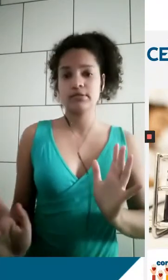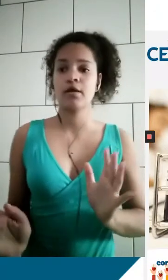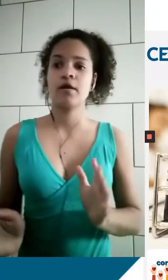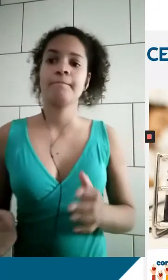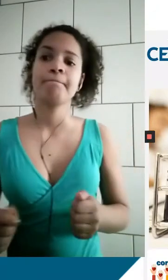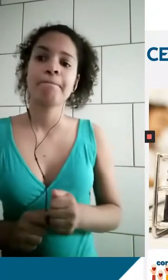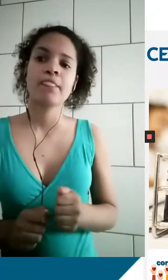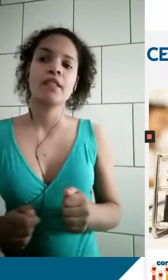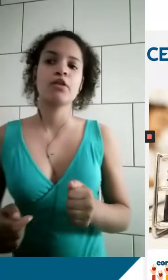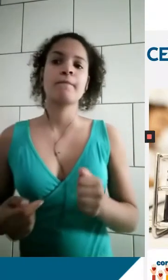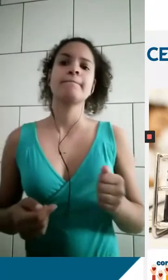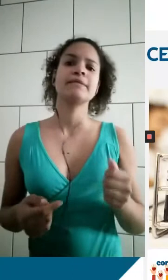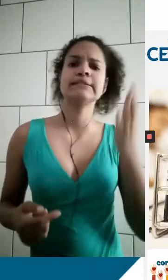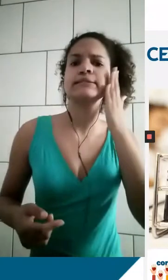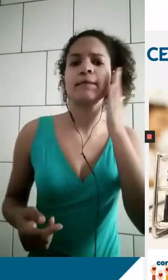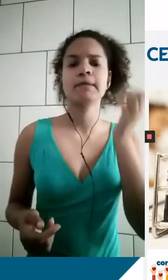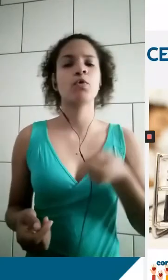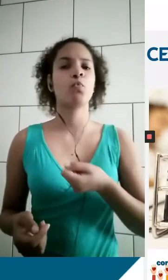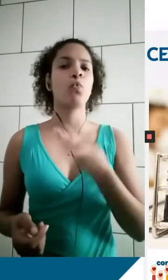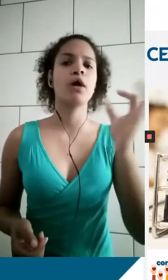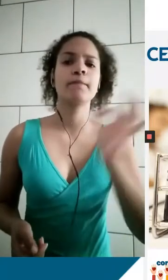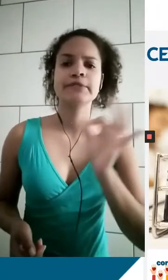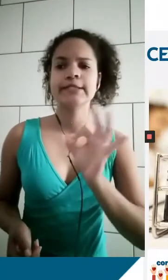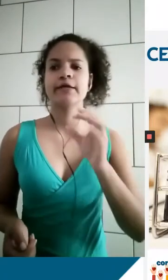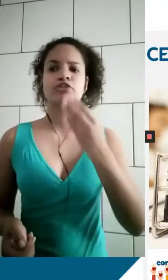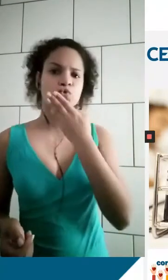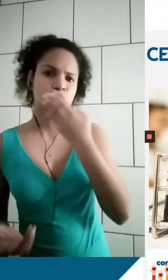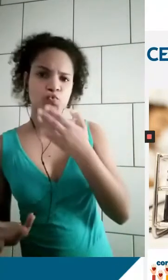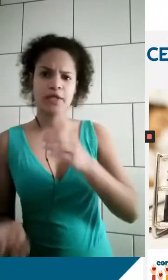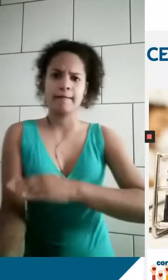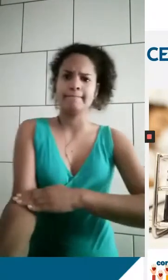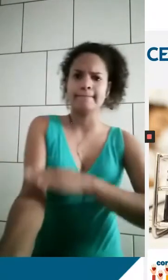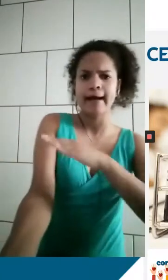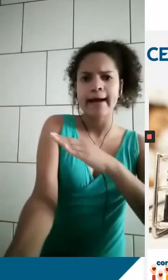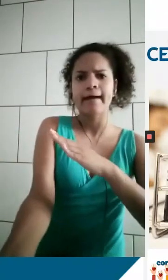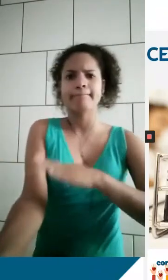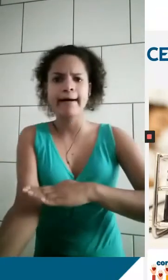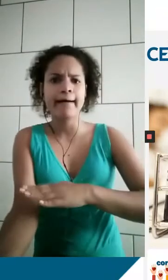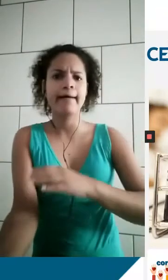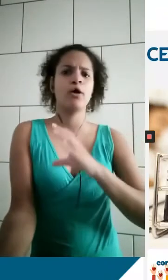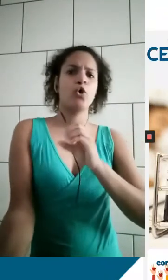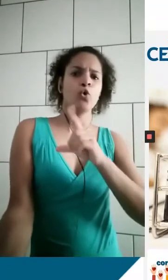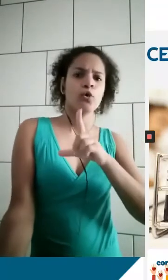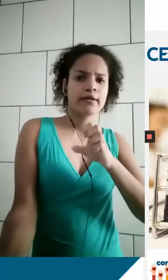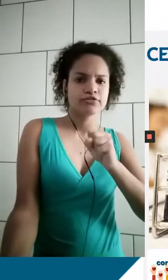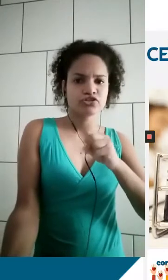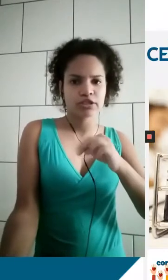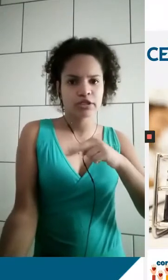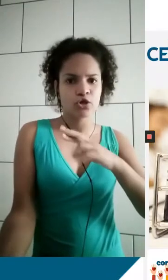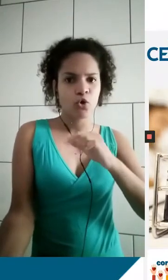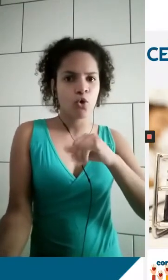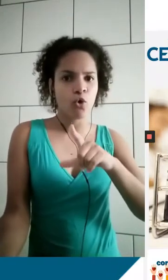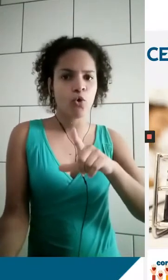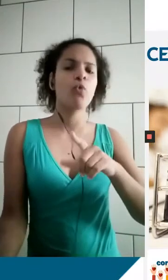num laboratório para determinar a taxa de açúcar no sangue, para ver se estava diabético ou se estava com colesterol